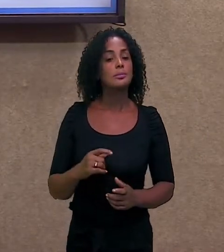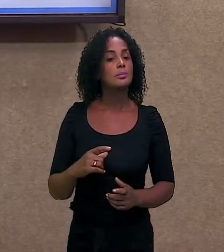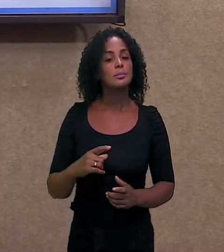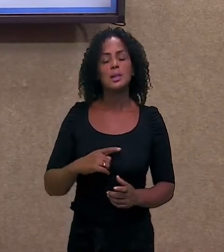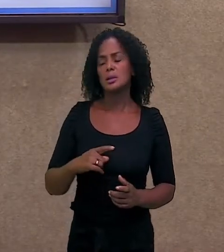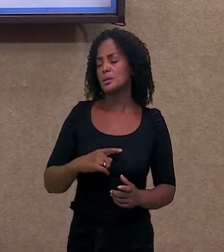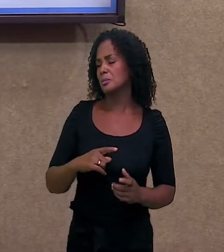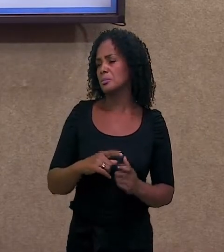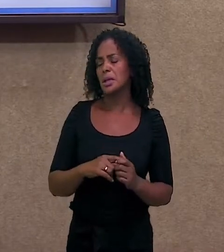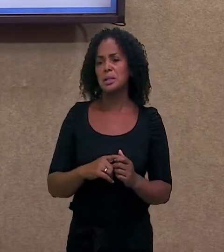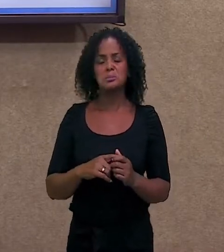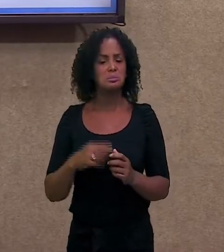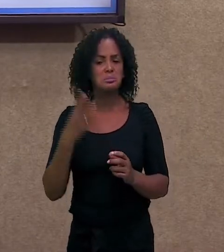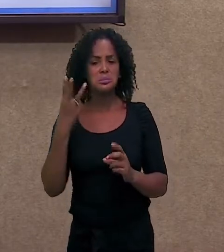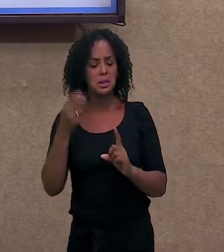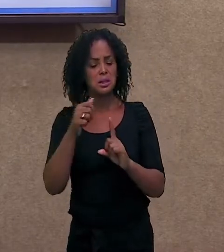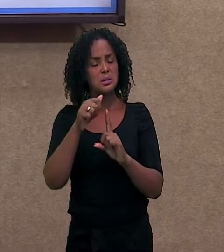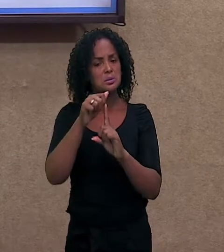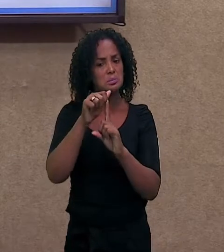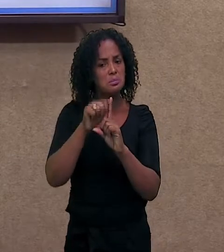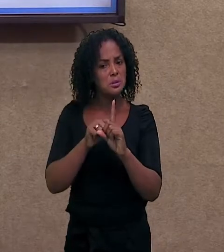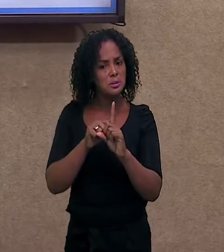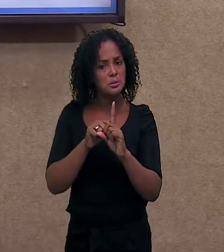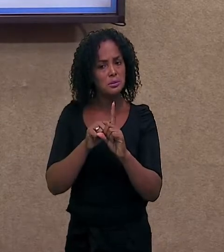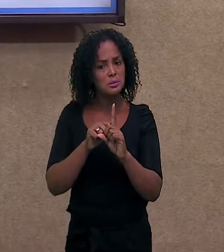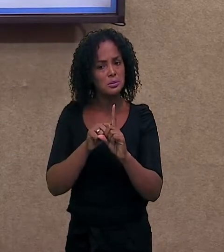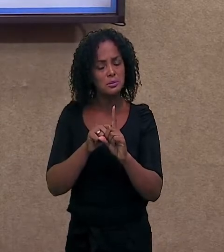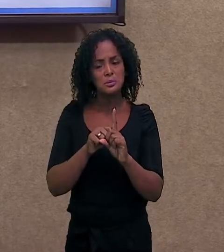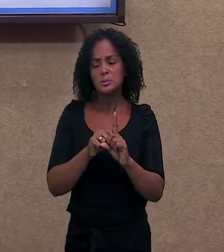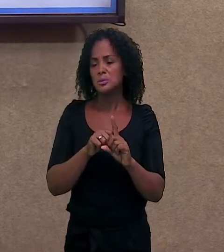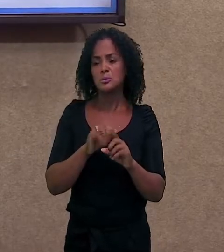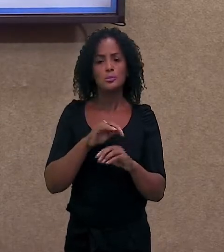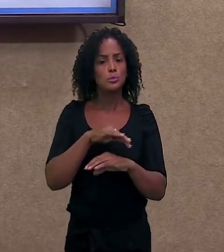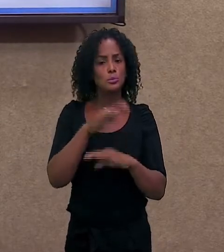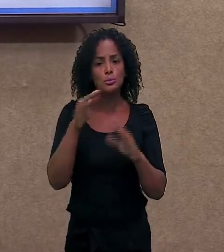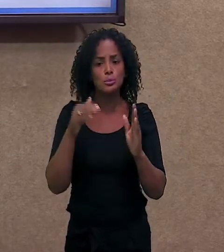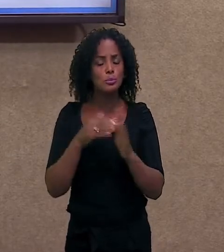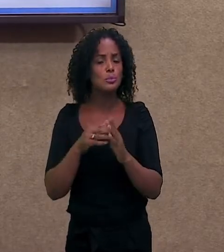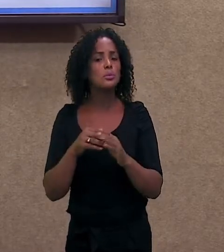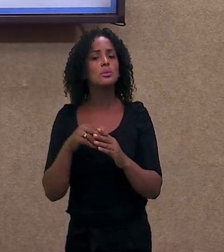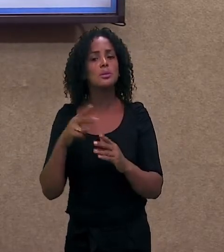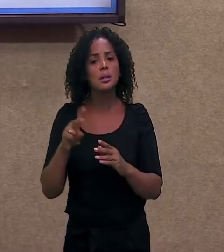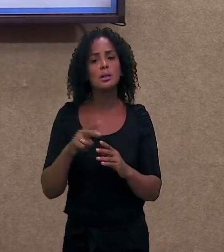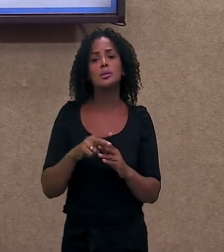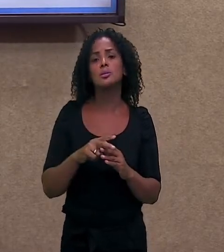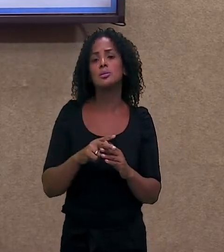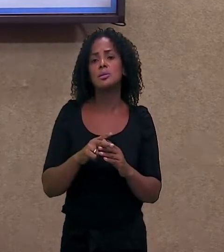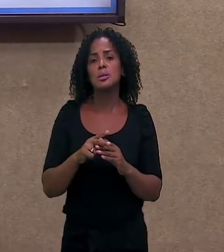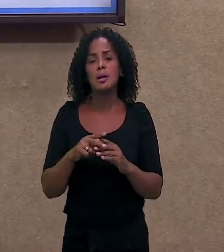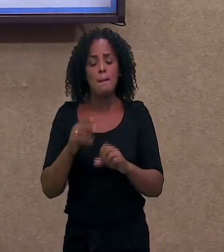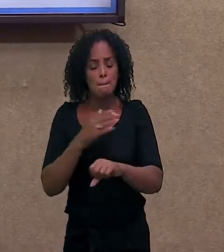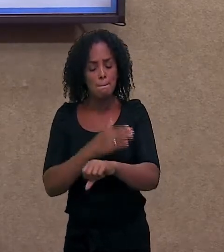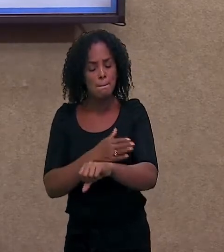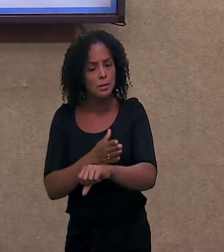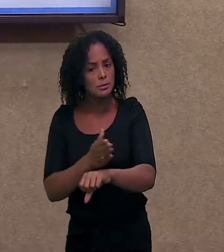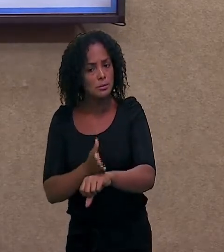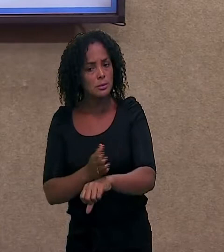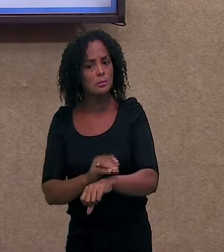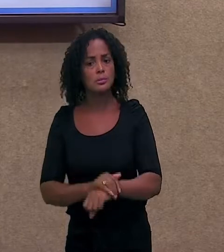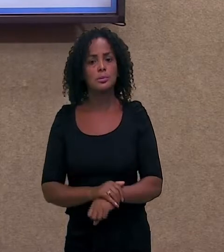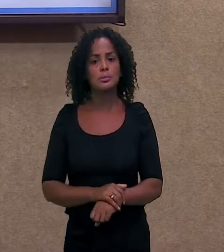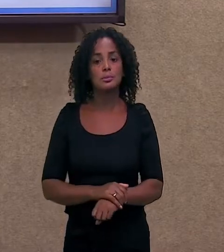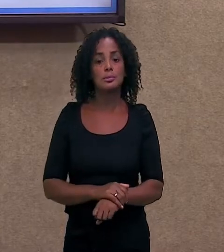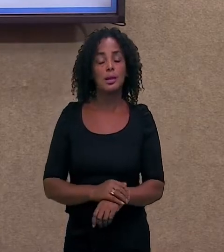por 3 meses. Então, são cronologias. Então, estudo de período da história. Aí a